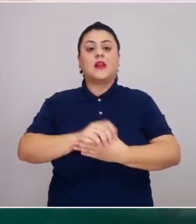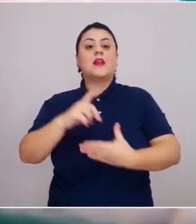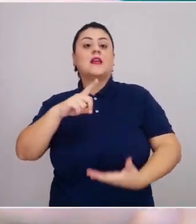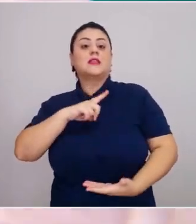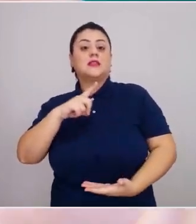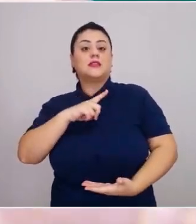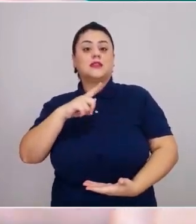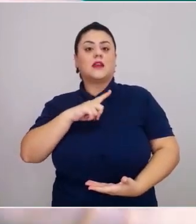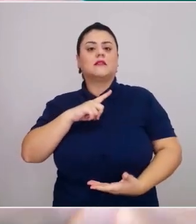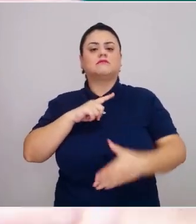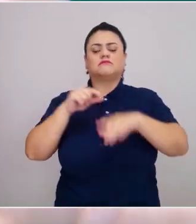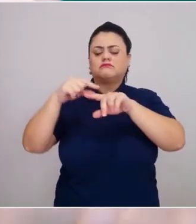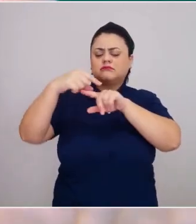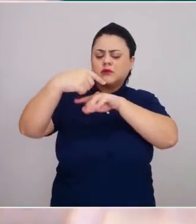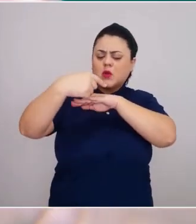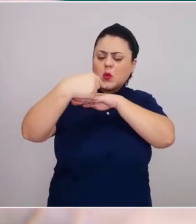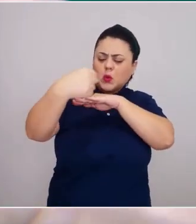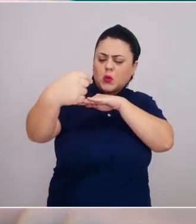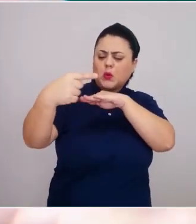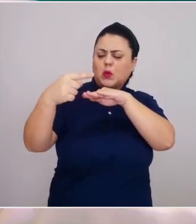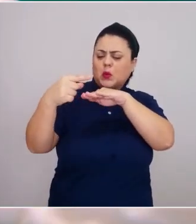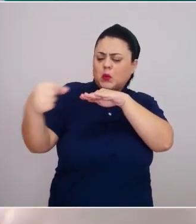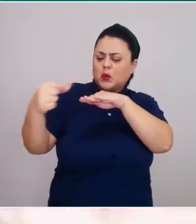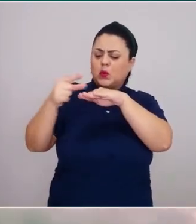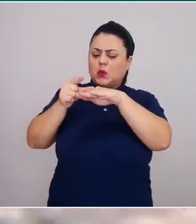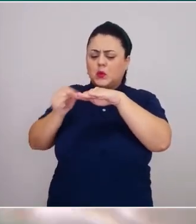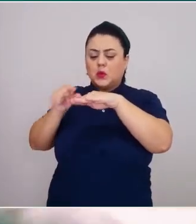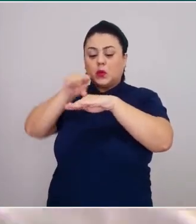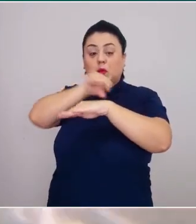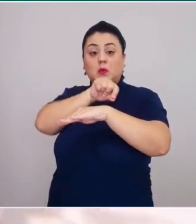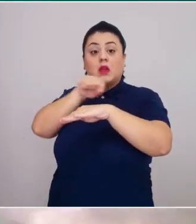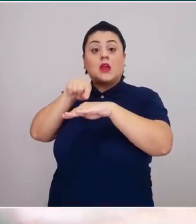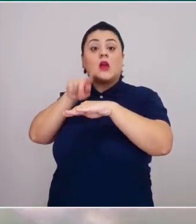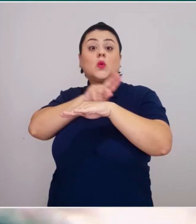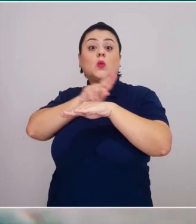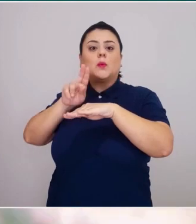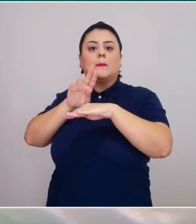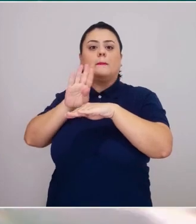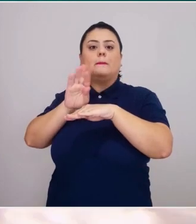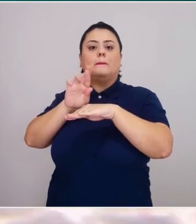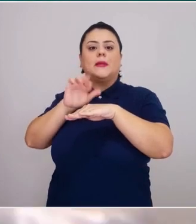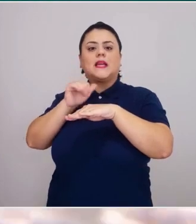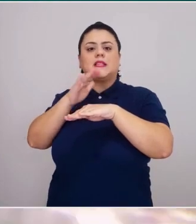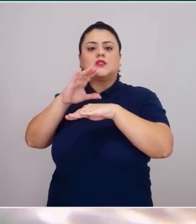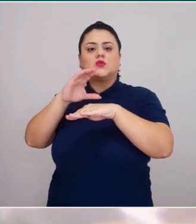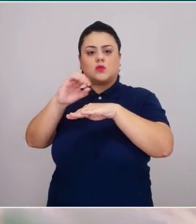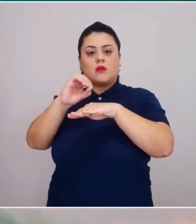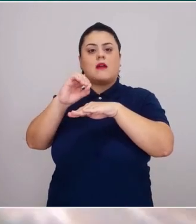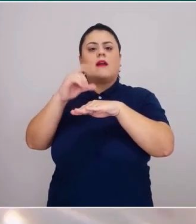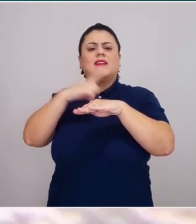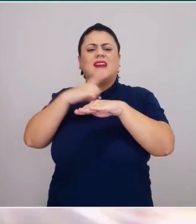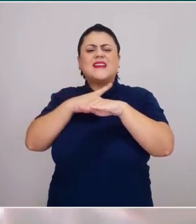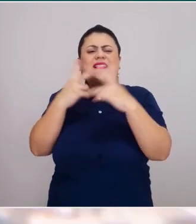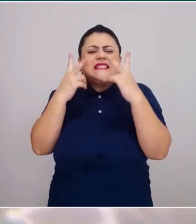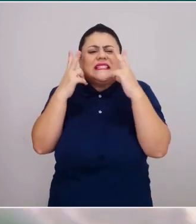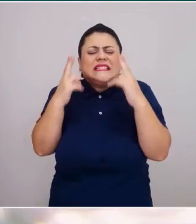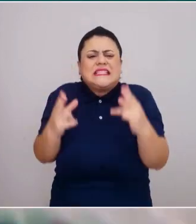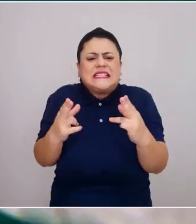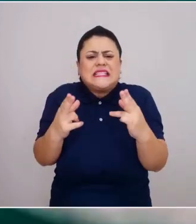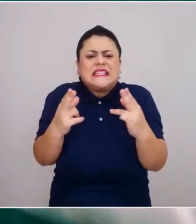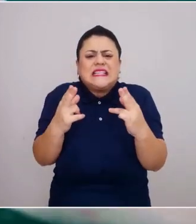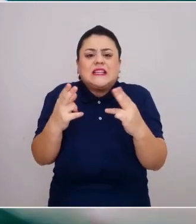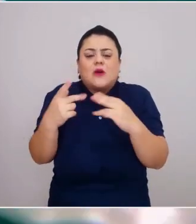Possuem um determinado número de pontas, denominadas braços, que formam a sua simetria.